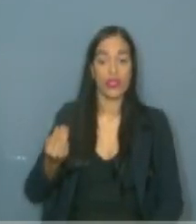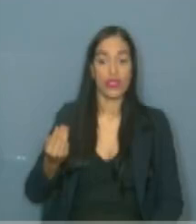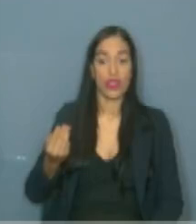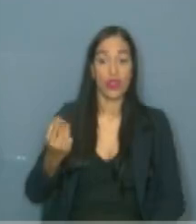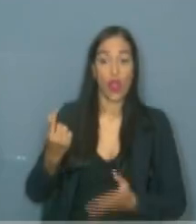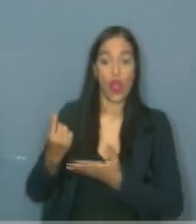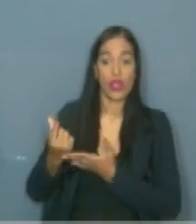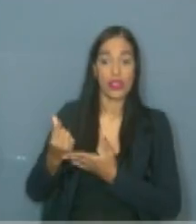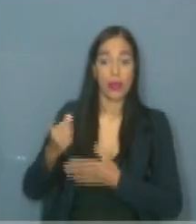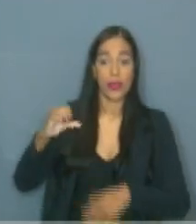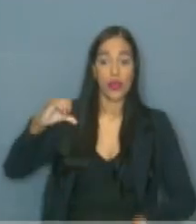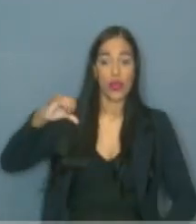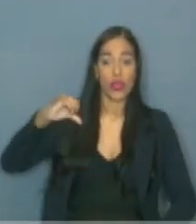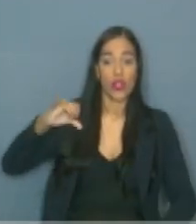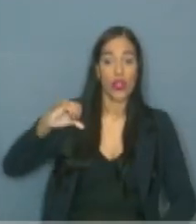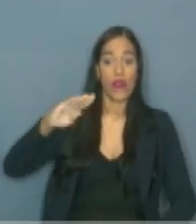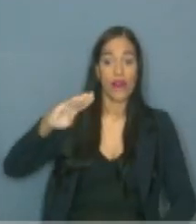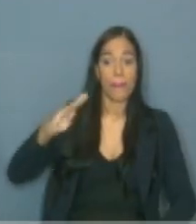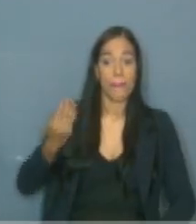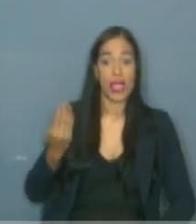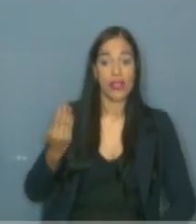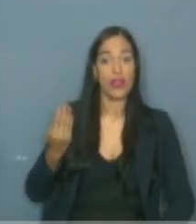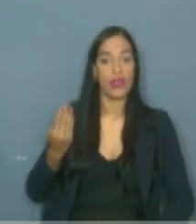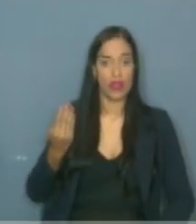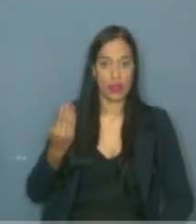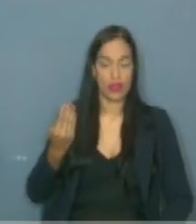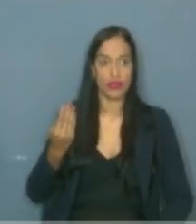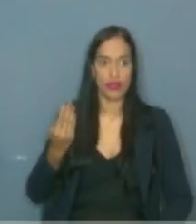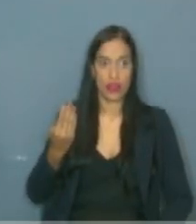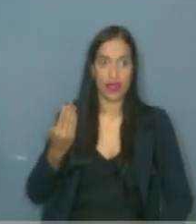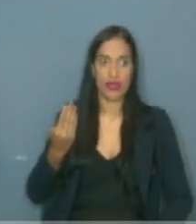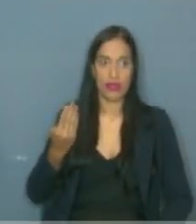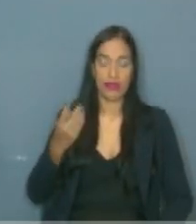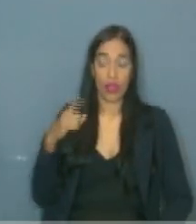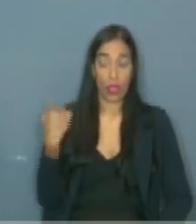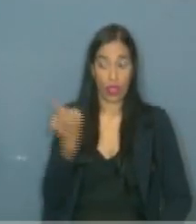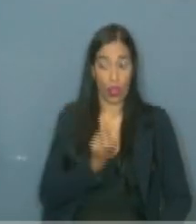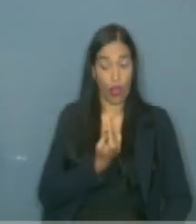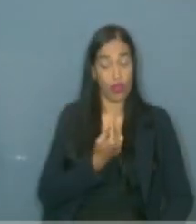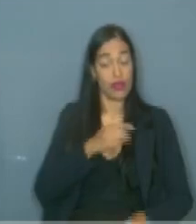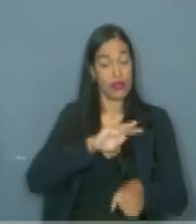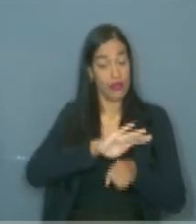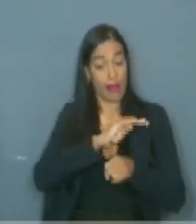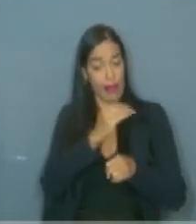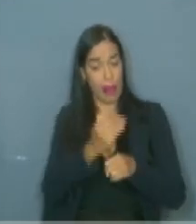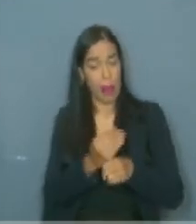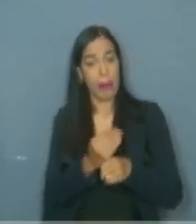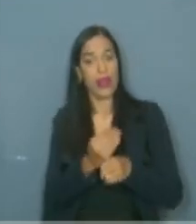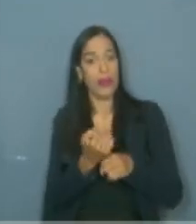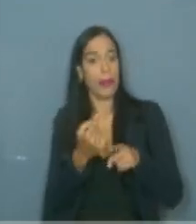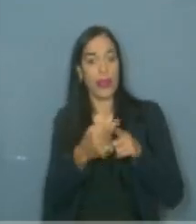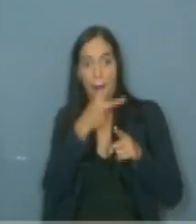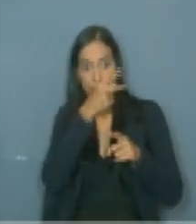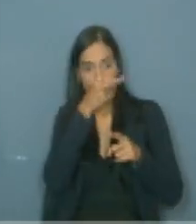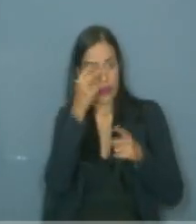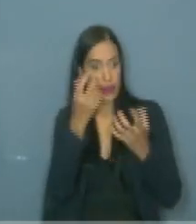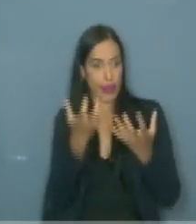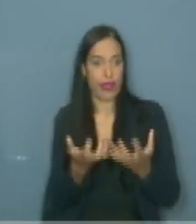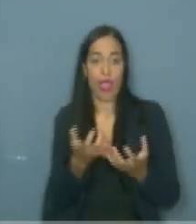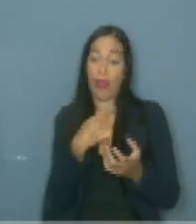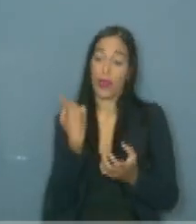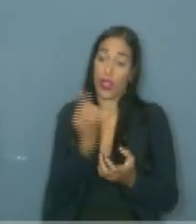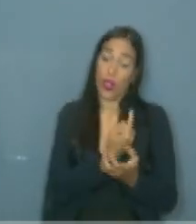bilhões de reais. Note o poder que essa casa se atribui. E não é porque a prefeitura quer, é porque nós